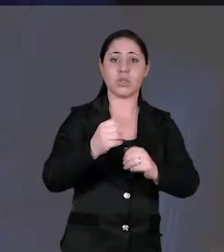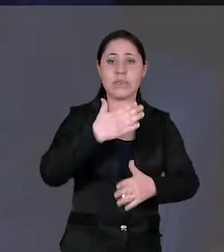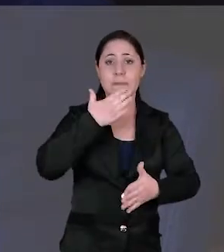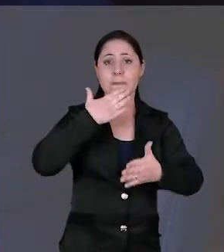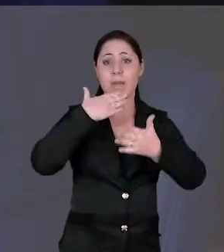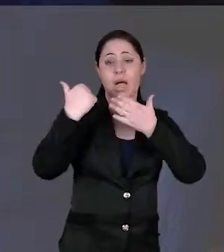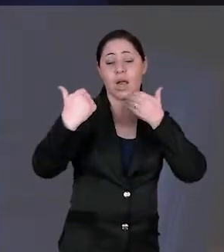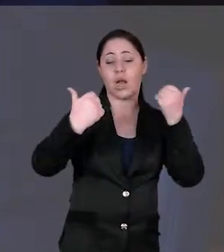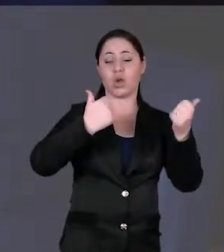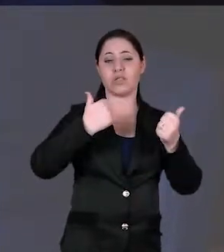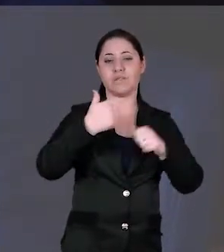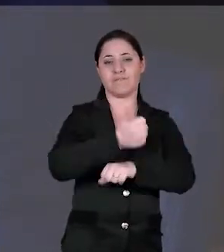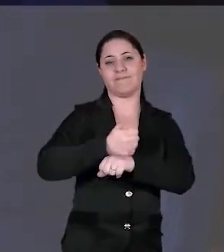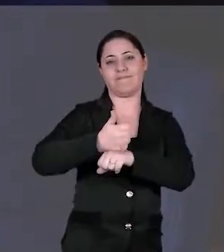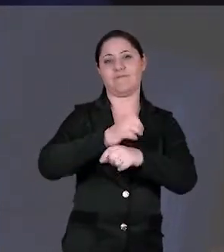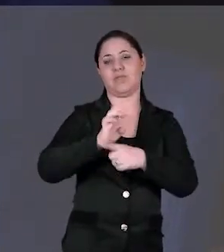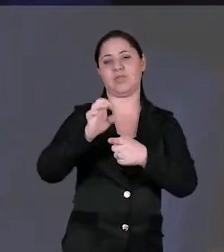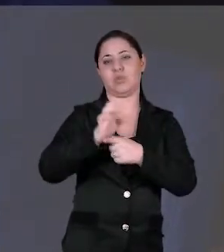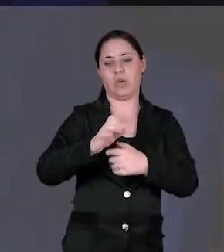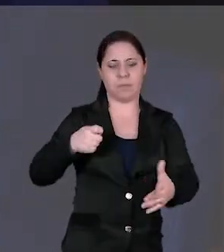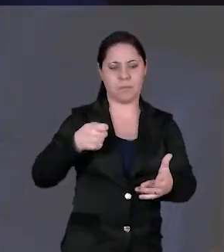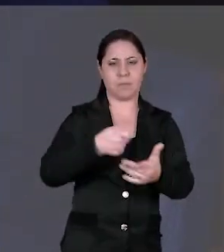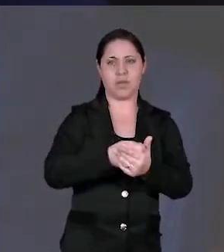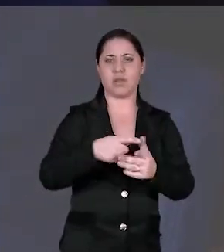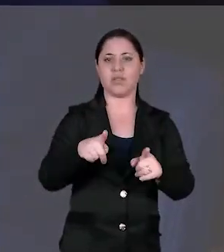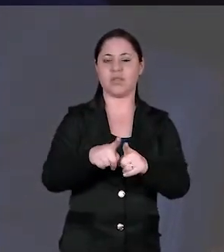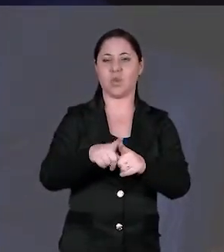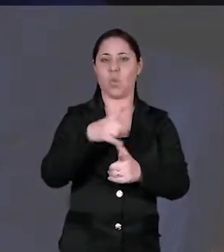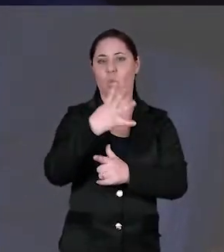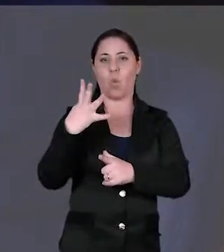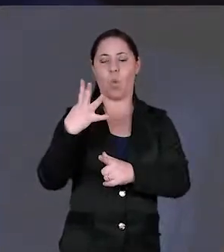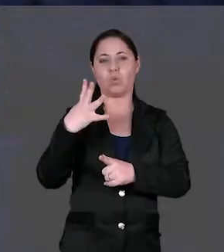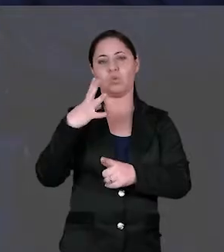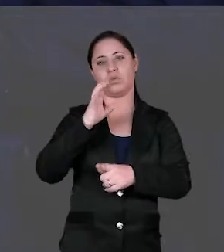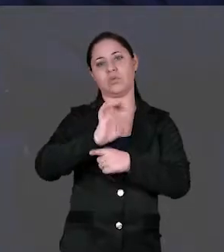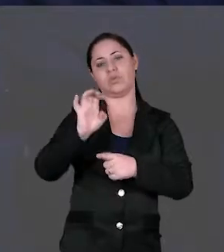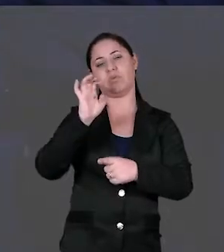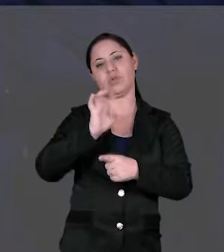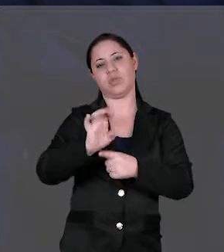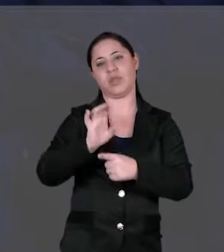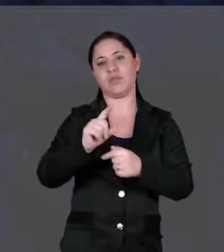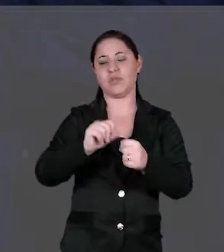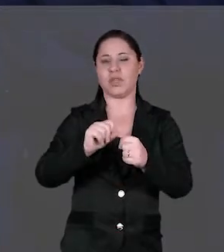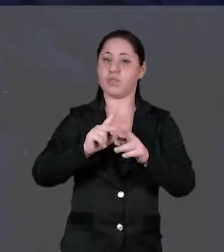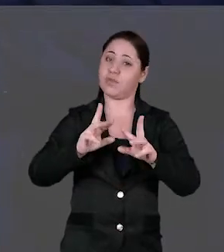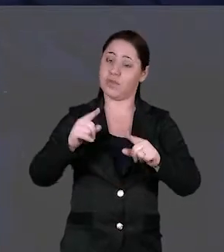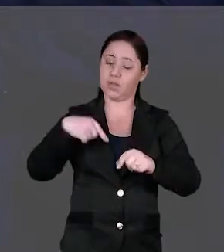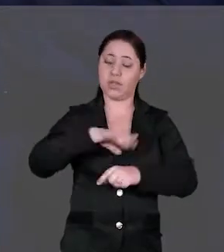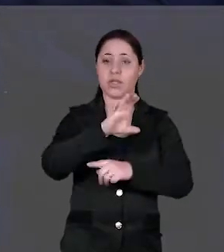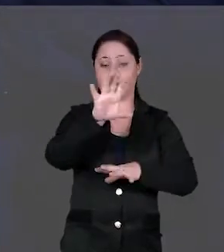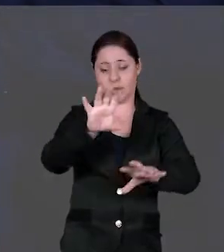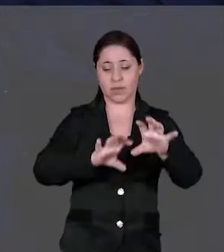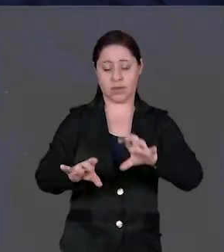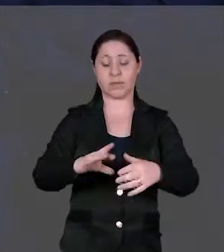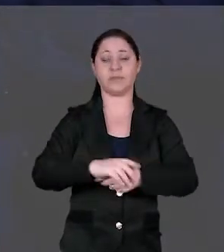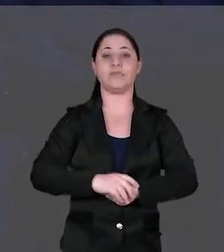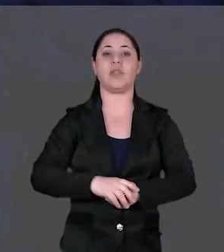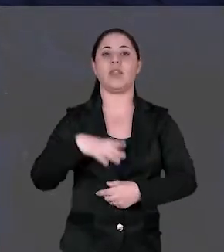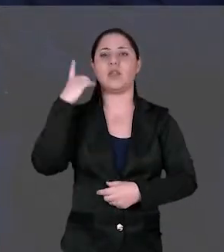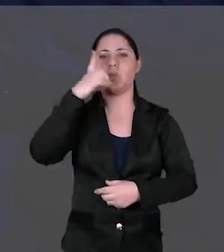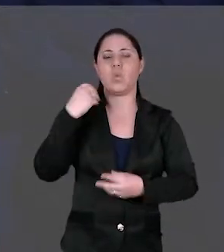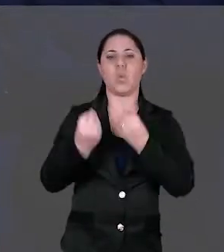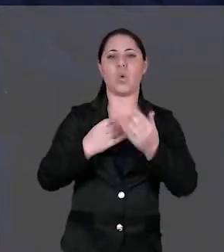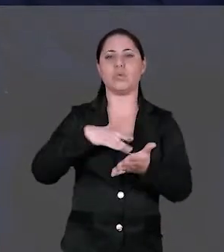implantação e de finalização nesses municípios que foram contemplados aqui no nosso estado. E aí, então, o Paraçu atua muito nessa região, fazendo com